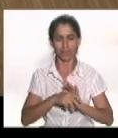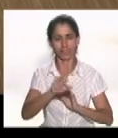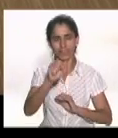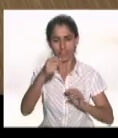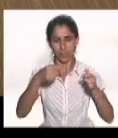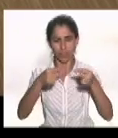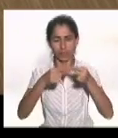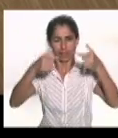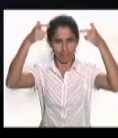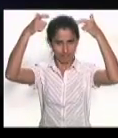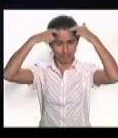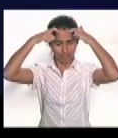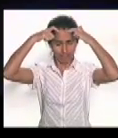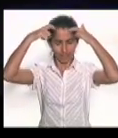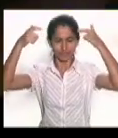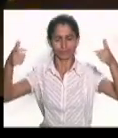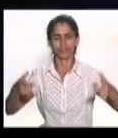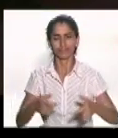a roupa de rei, parceiro.